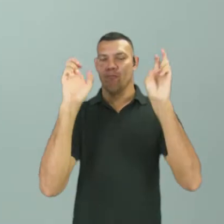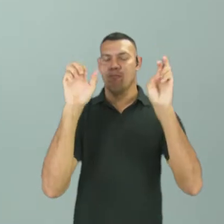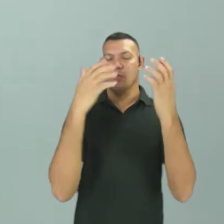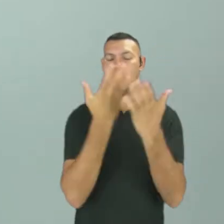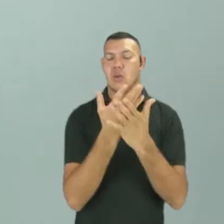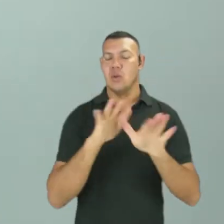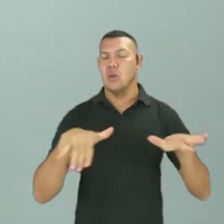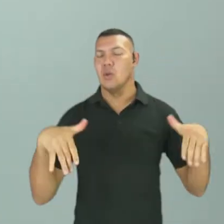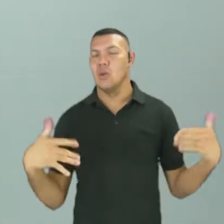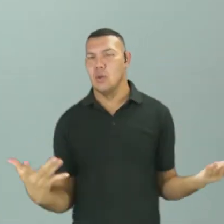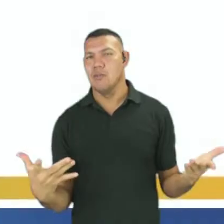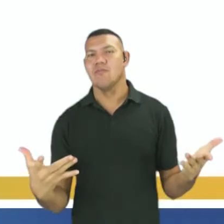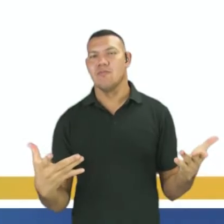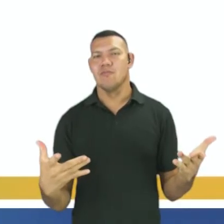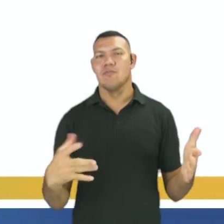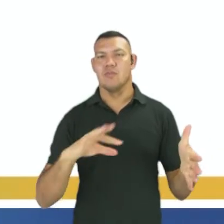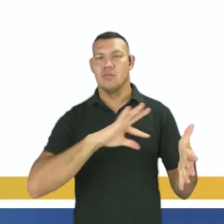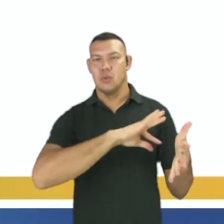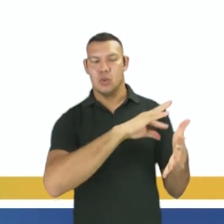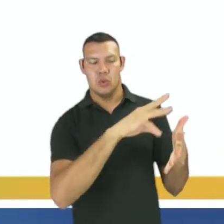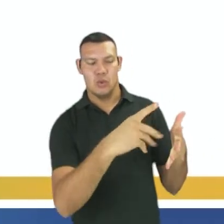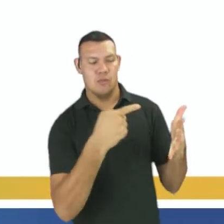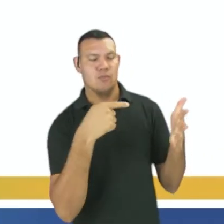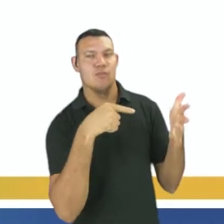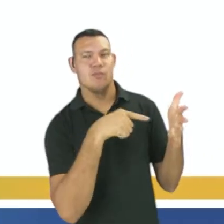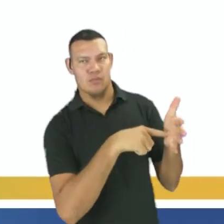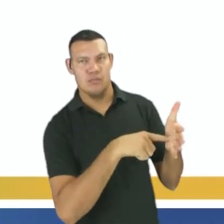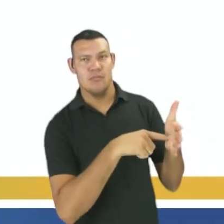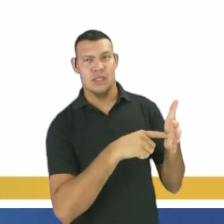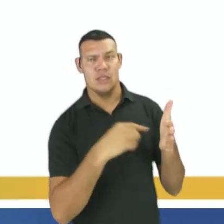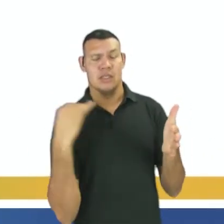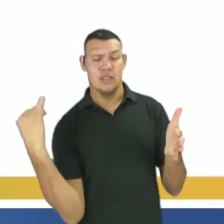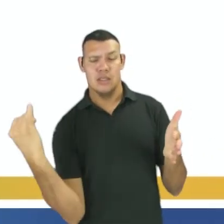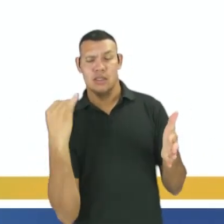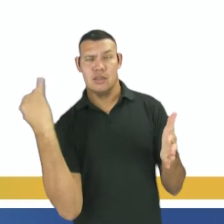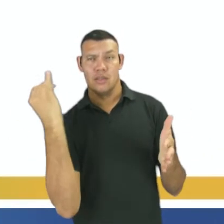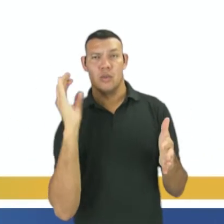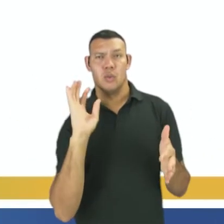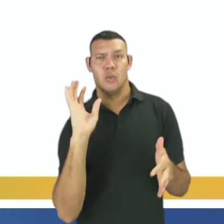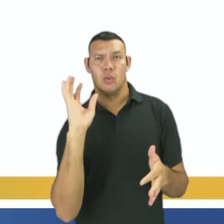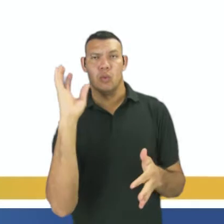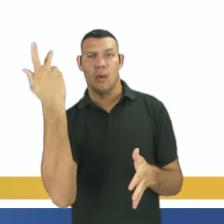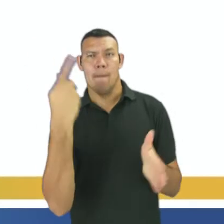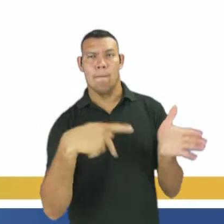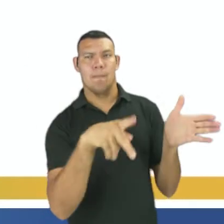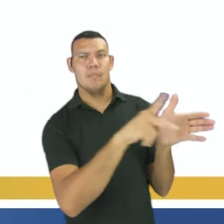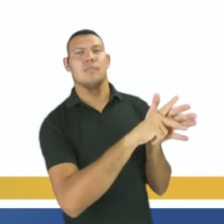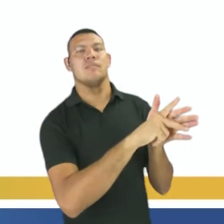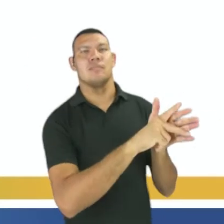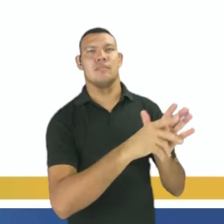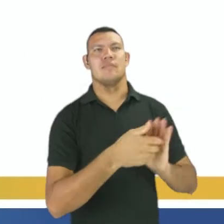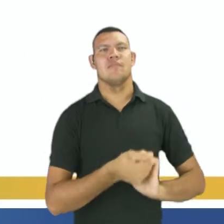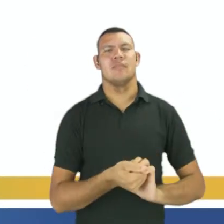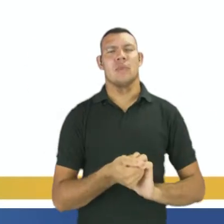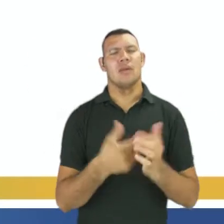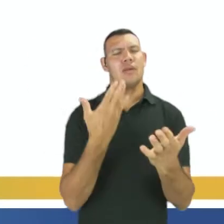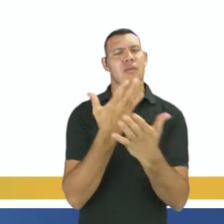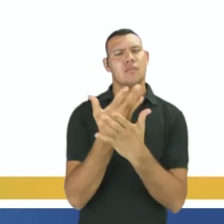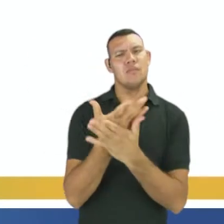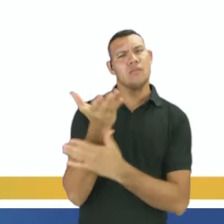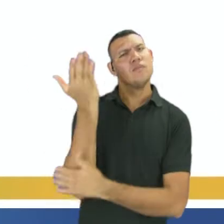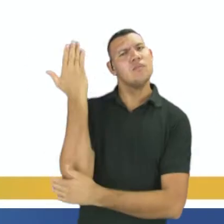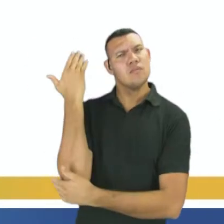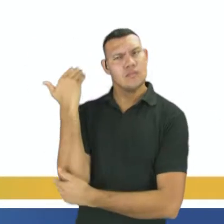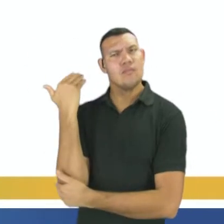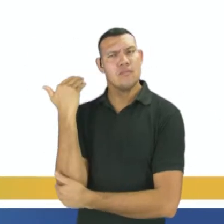tema a floresta amazônica EA sua importância climática né vimos na aula anterior que nós falamos sobre